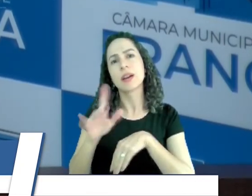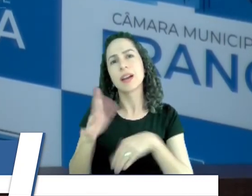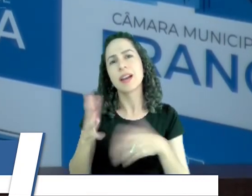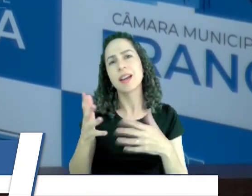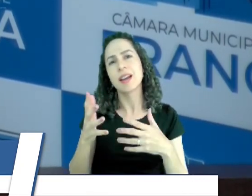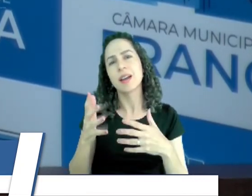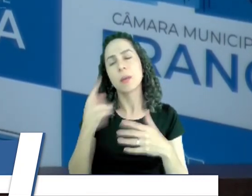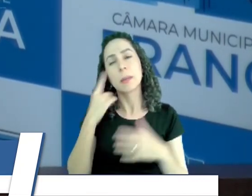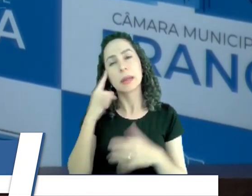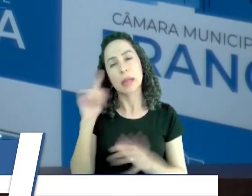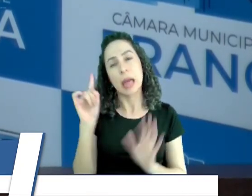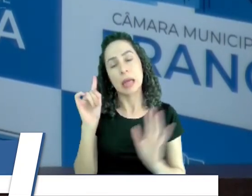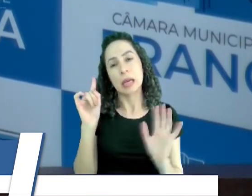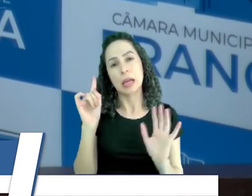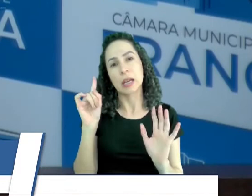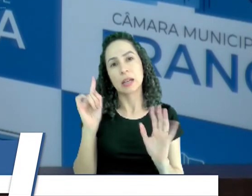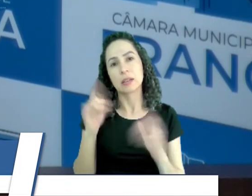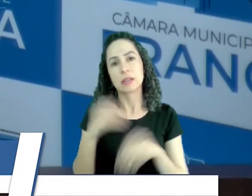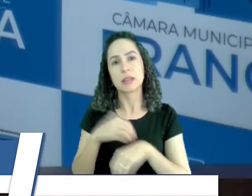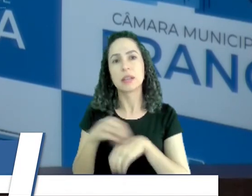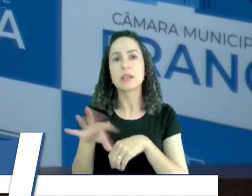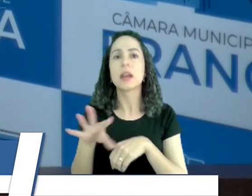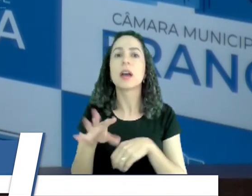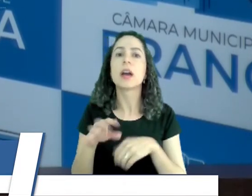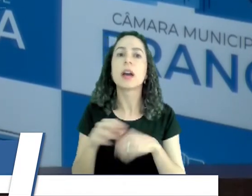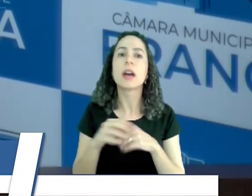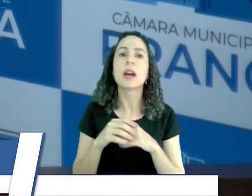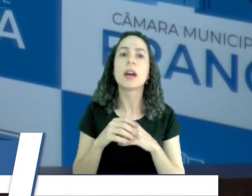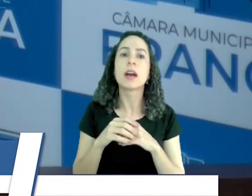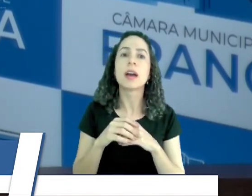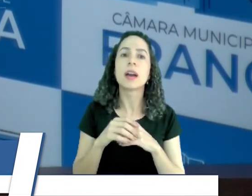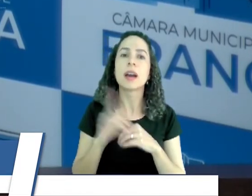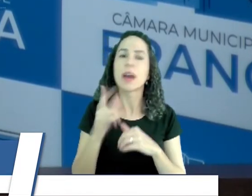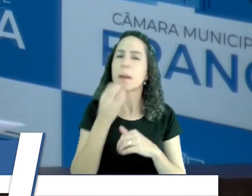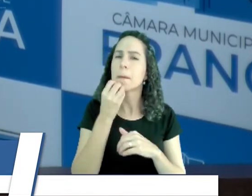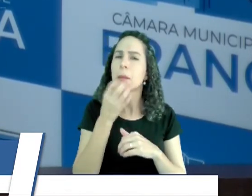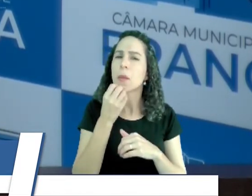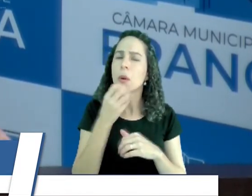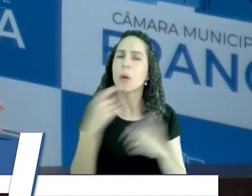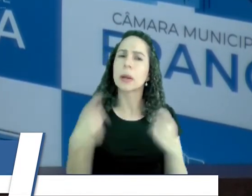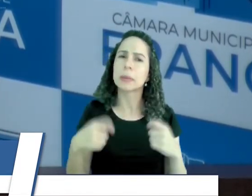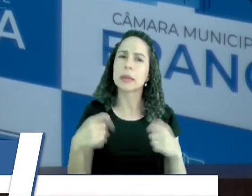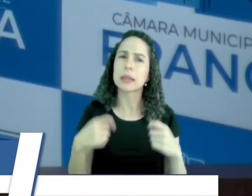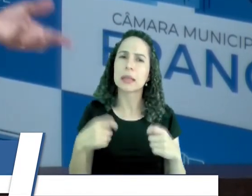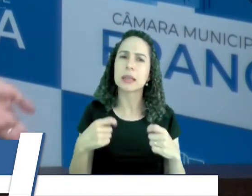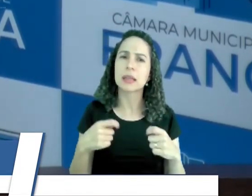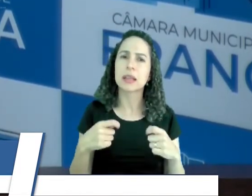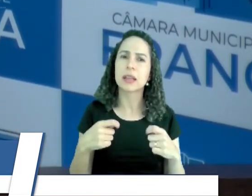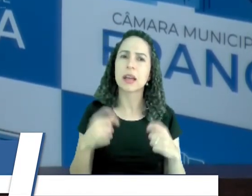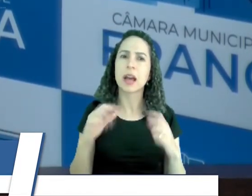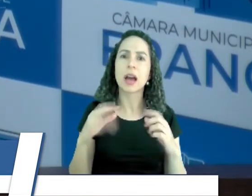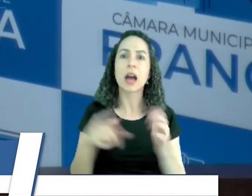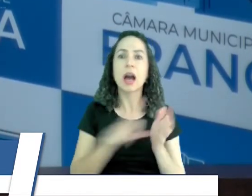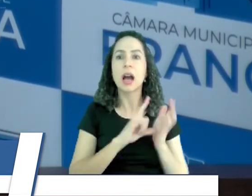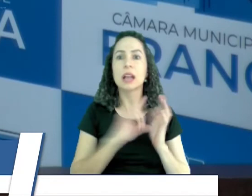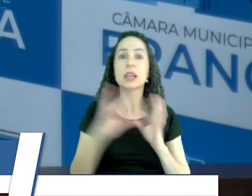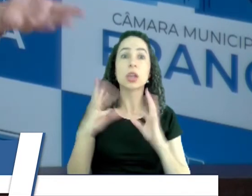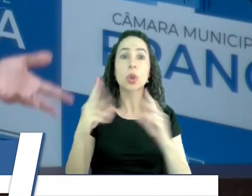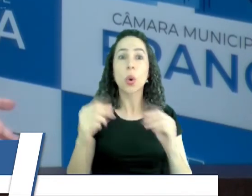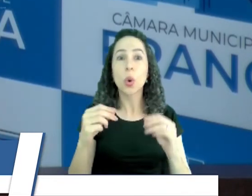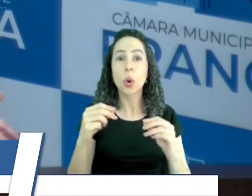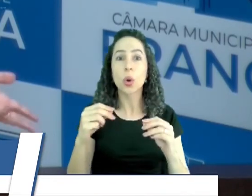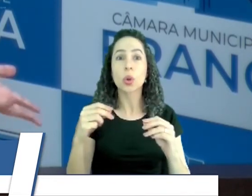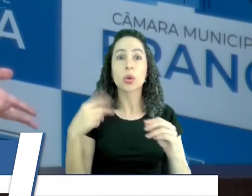ideia, na verdade, vou deixar para essa casa, porque eu acho que ela é tão boa e necessária, antes que todos eles morram,